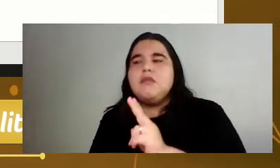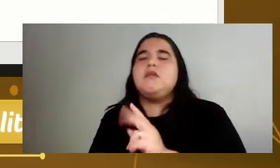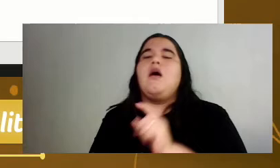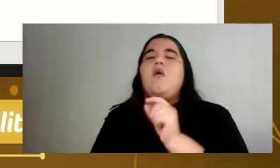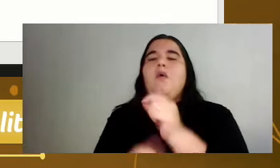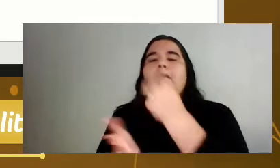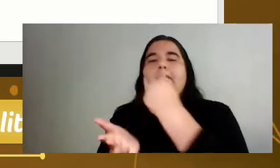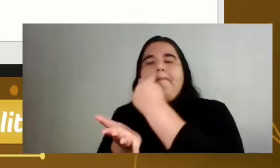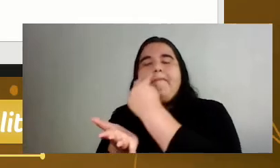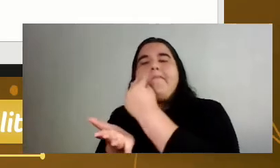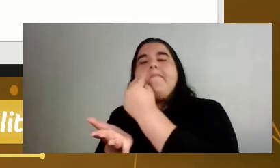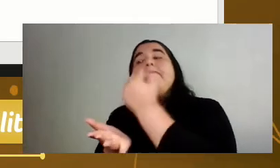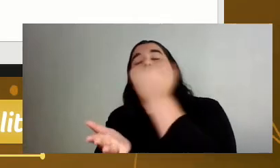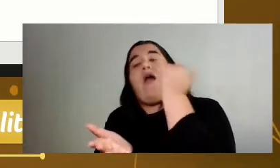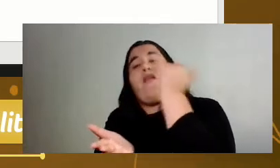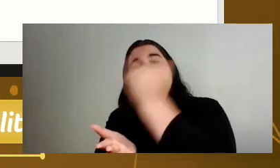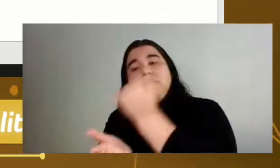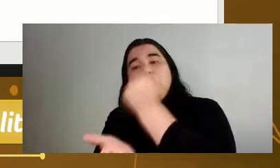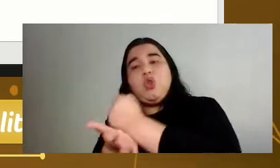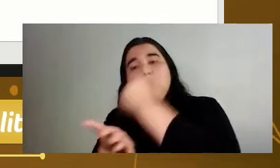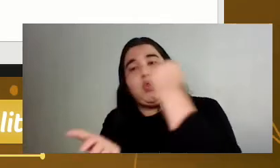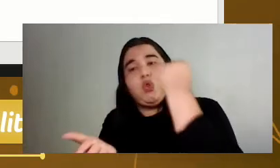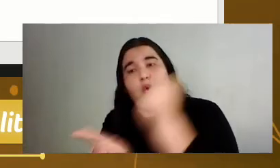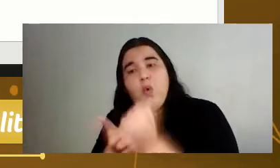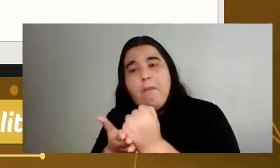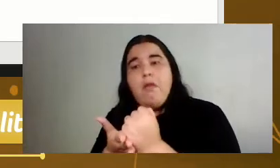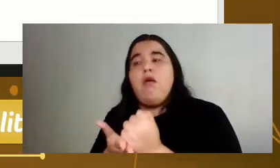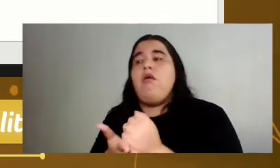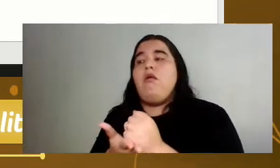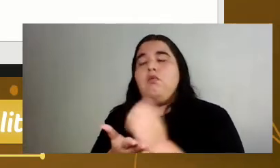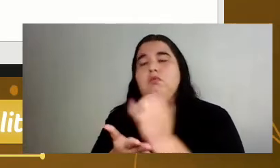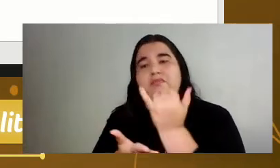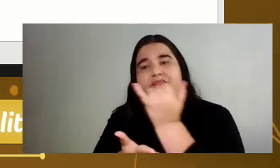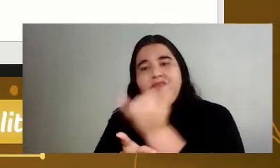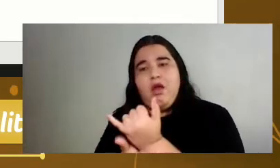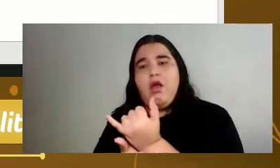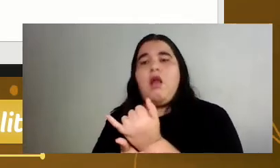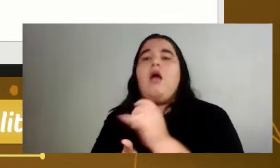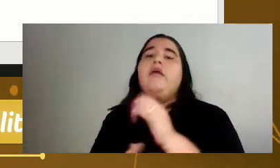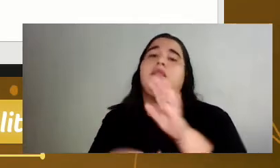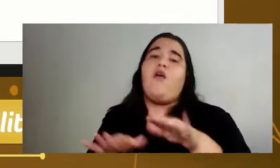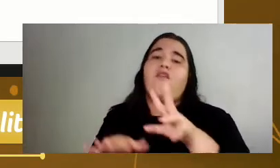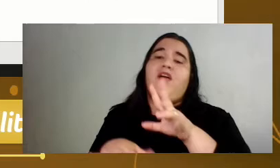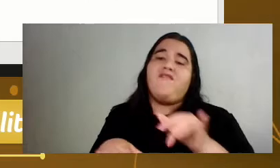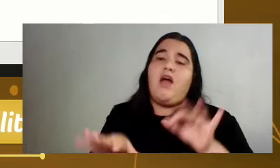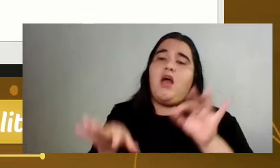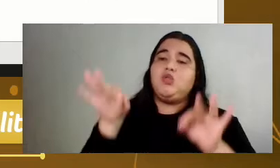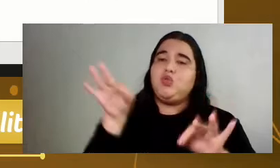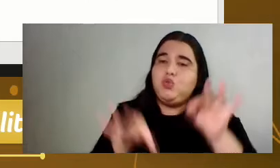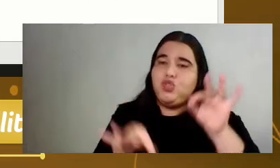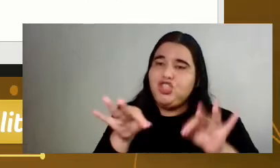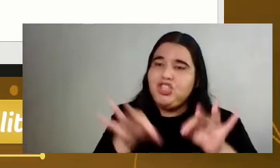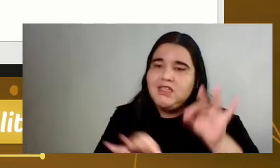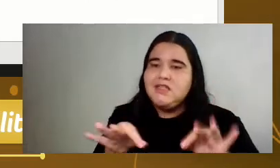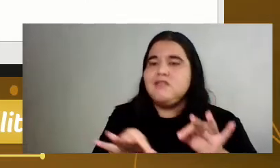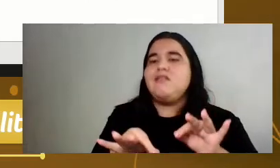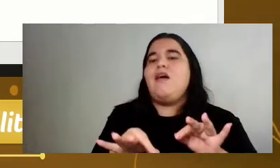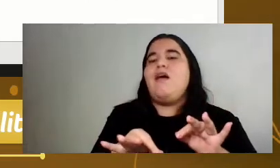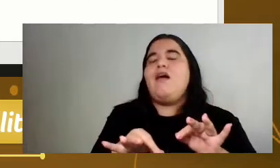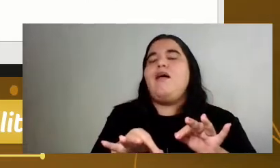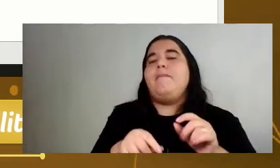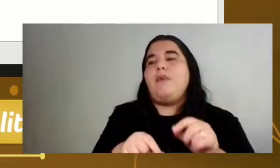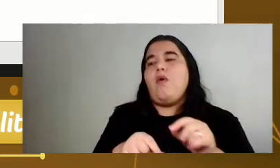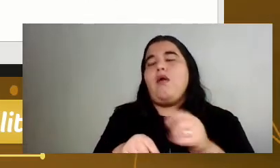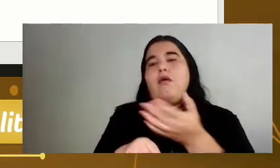notificado, isso pode ir para uma ação judicial, tem uma reintegração de posse, então isso tem